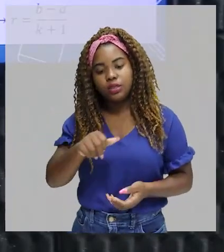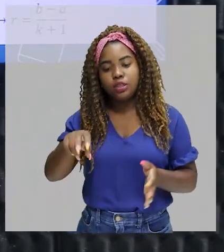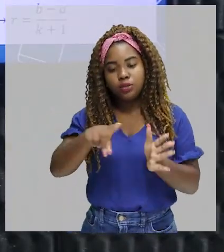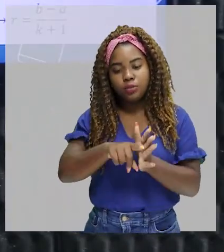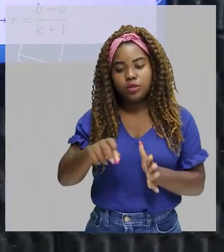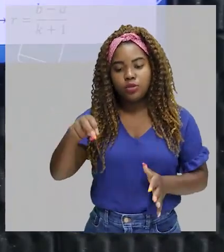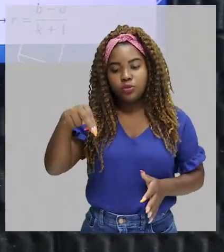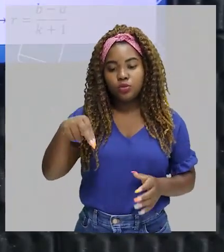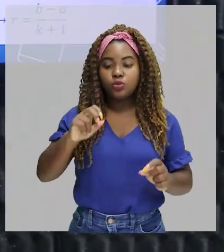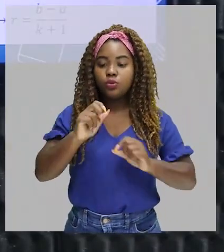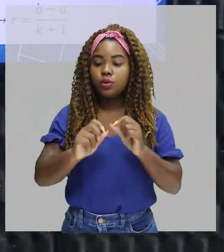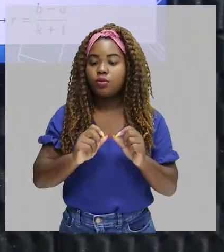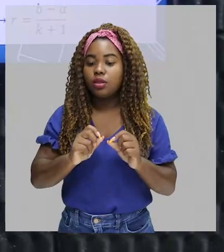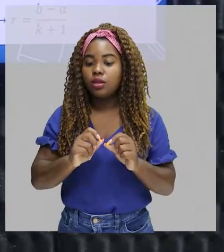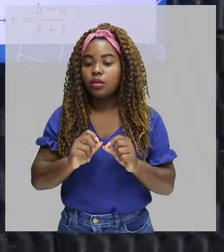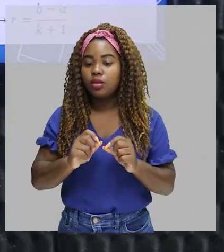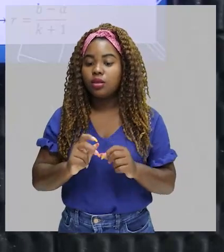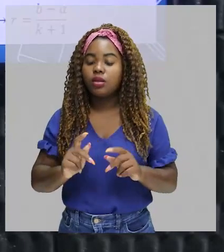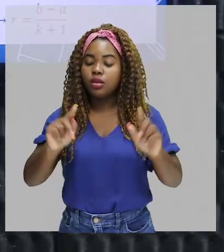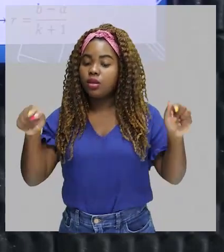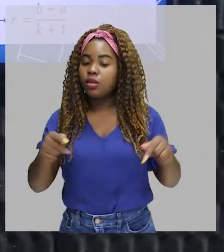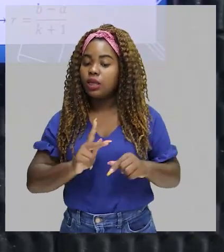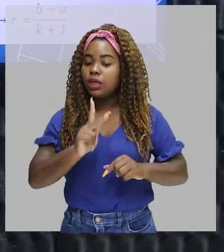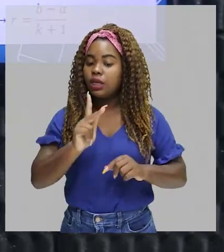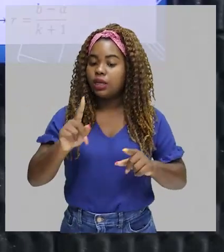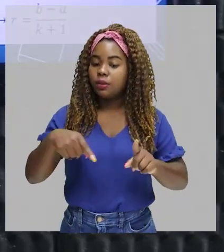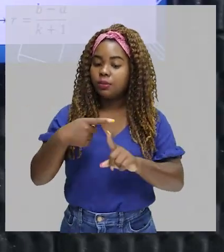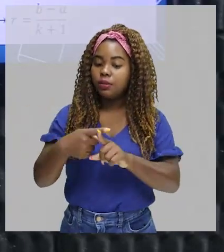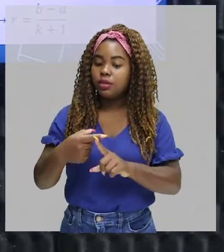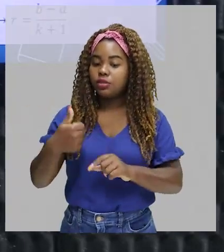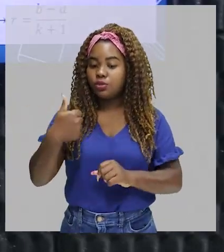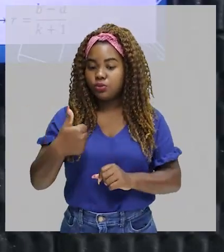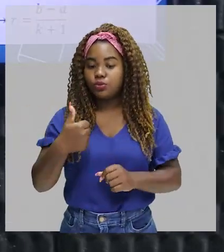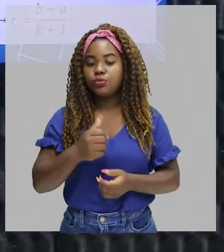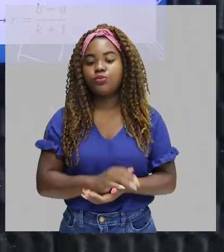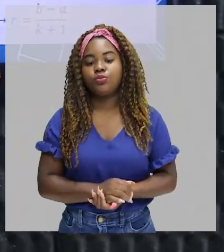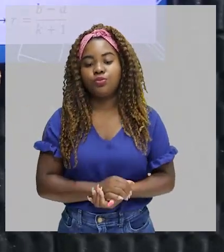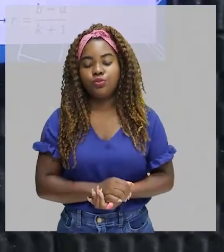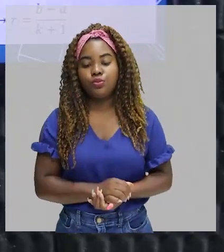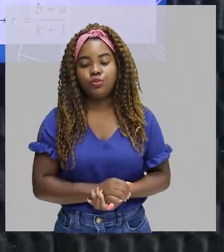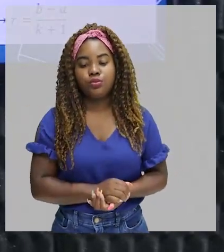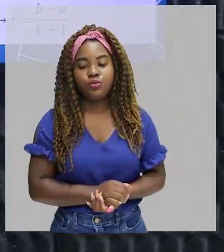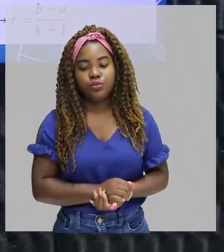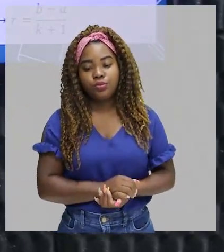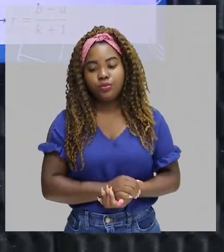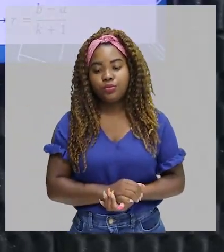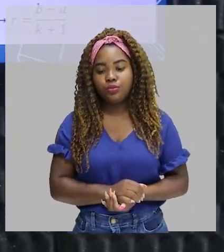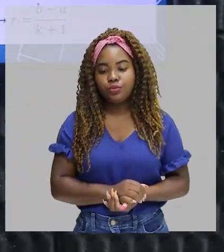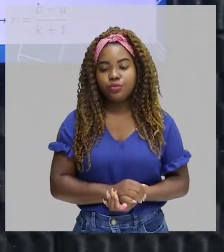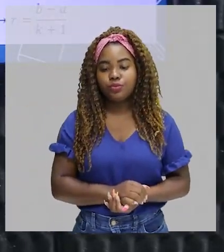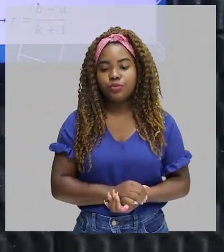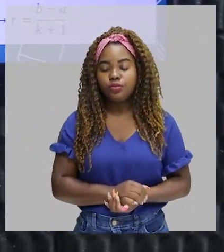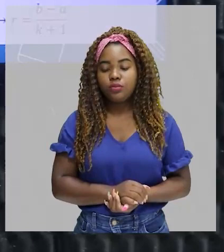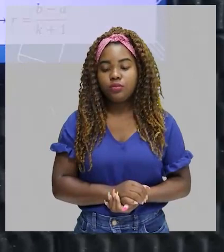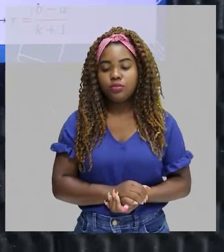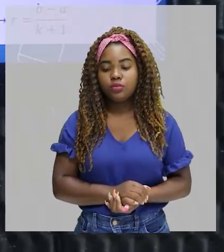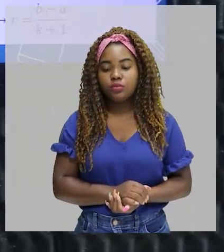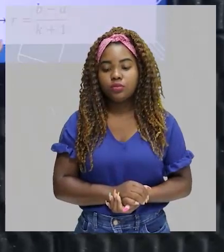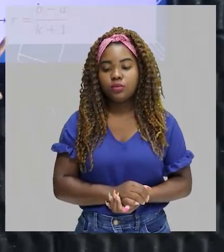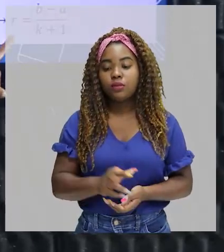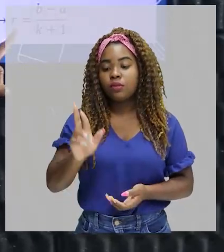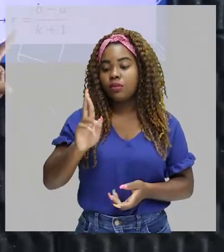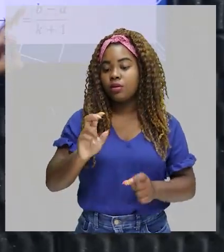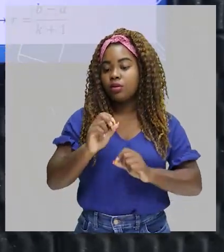K mais 2 menos 1. E aí ficou, então, o K mais 1. Tudo isso que multiplica a razão. Logo, a